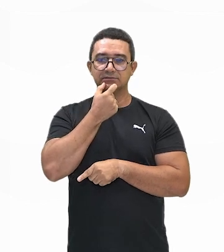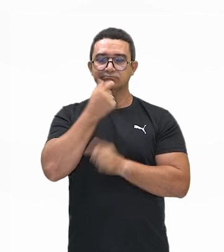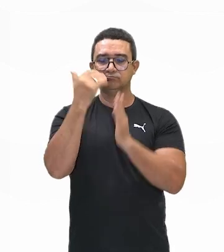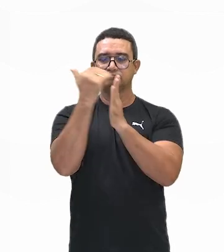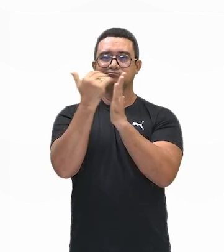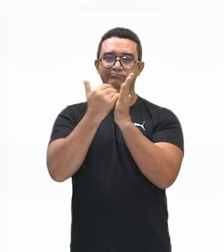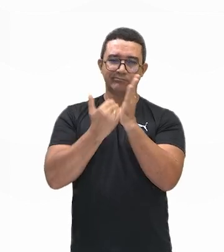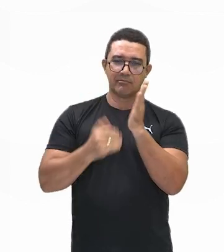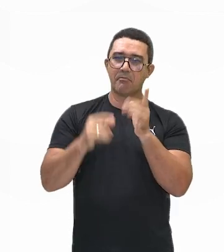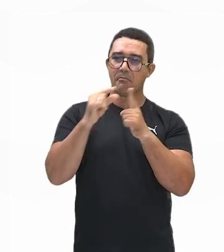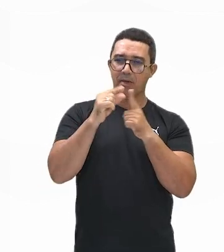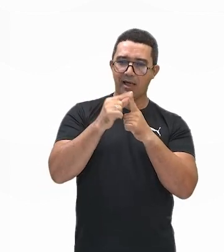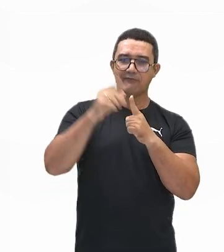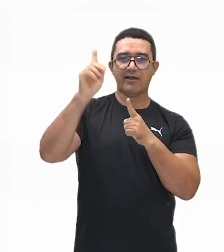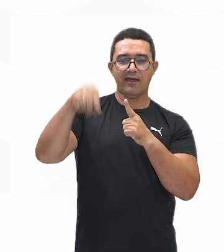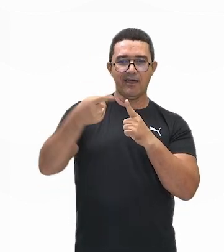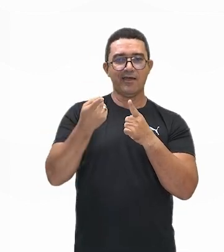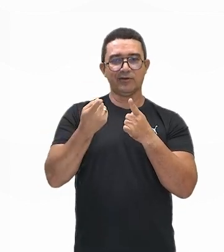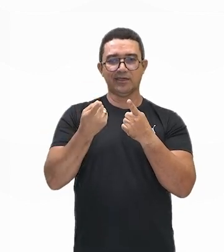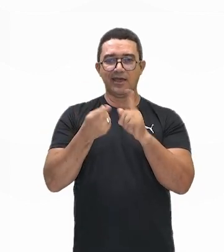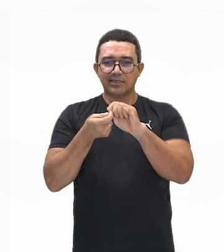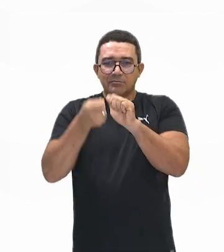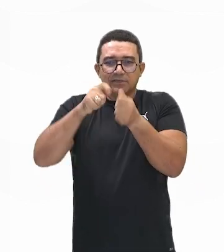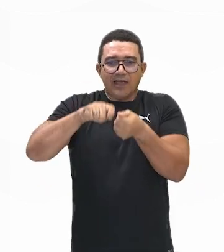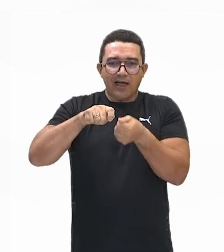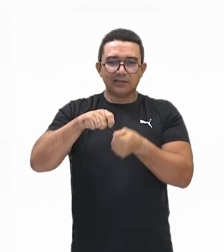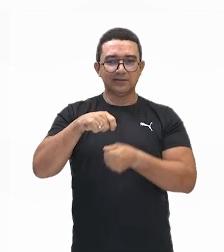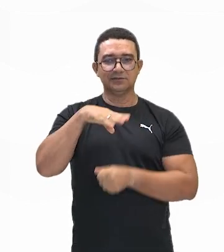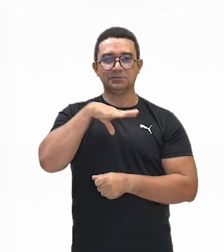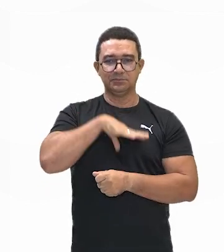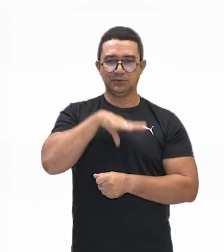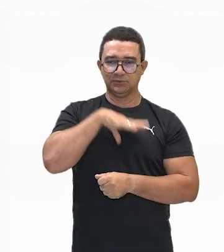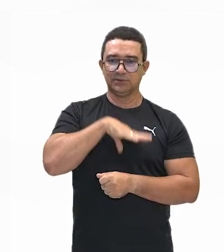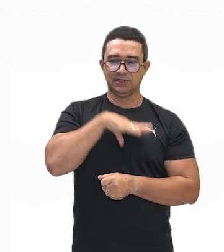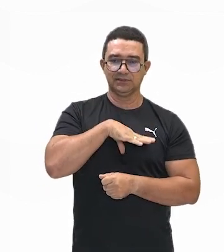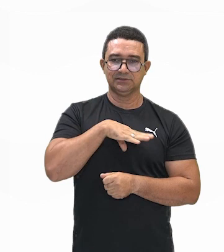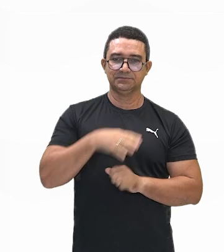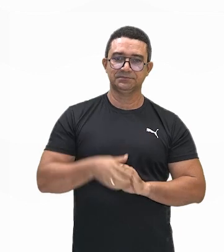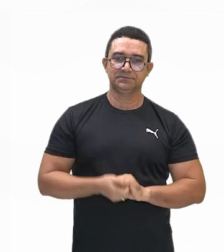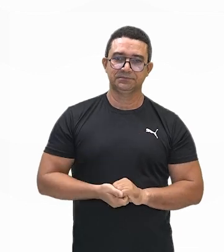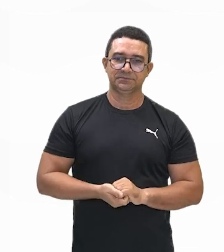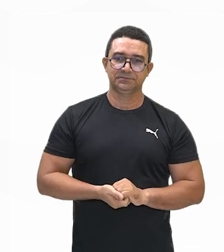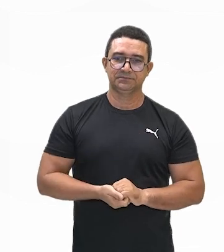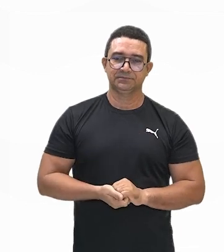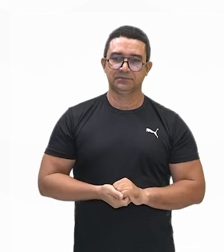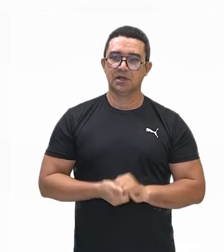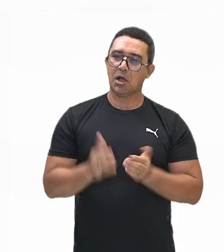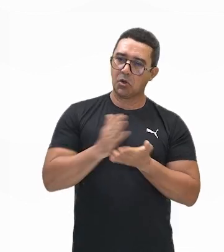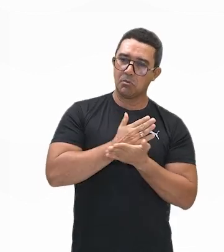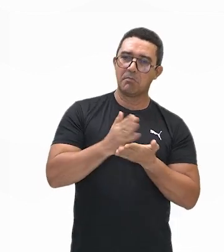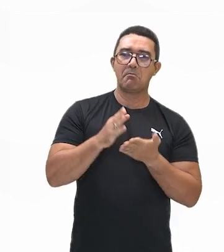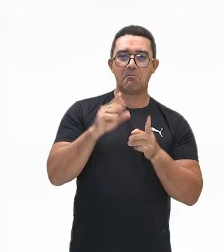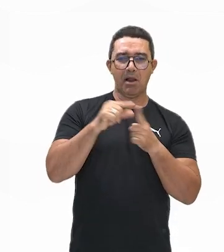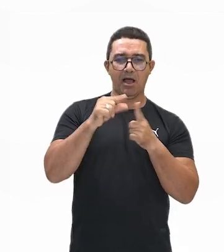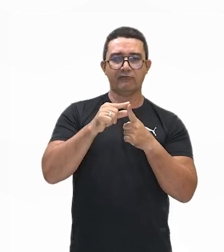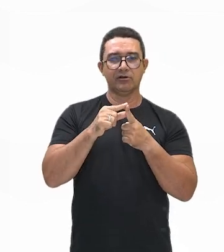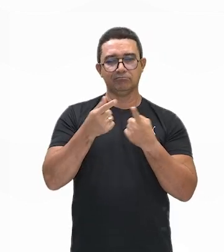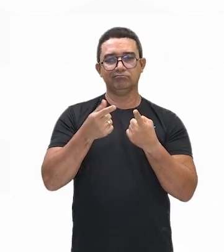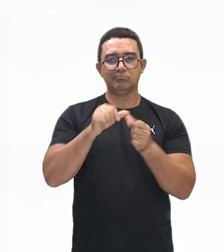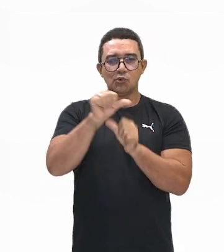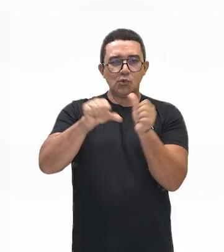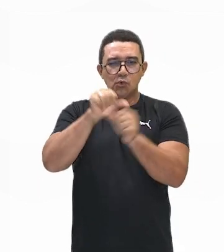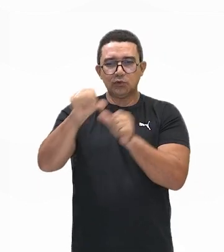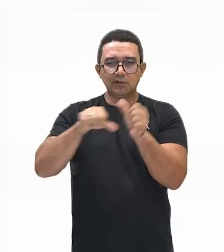essas palavras aí que nós chamamos de aportuguesamento. Portuguesamento são aquelas palavras que sofrem alterações quando vêm para